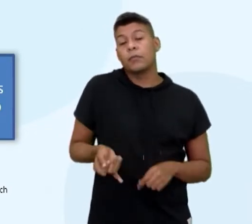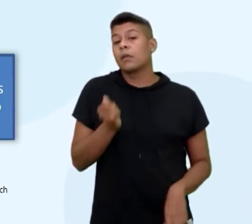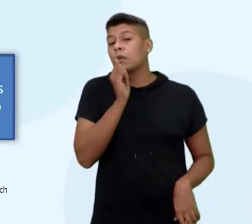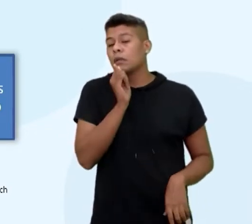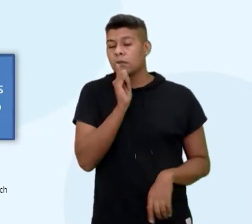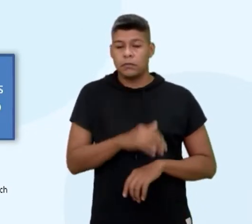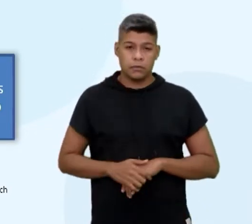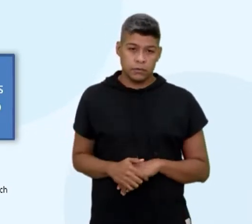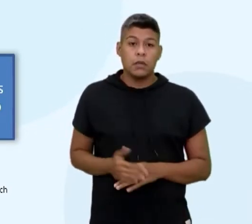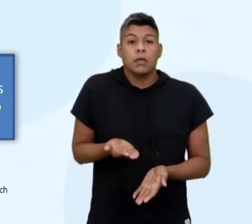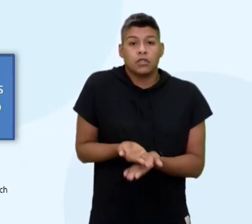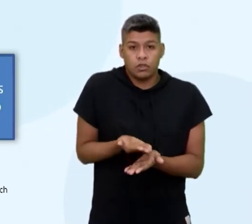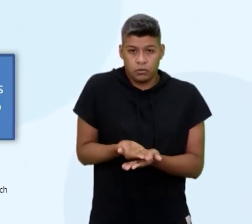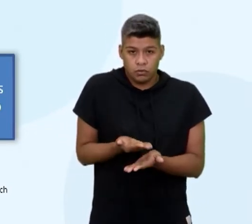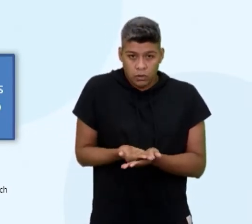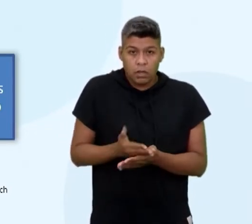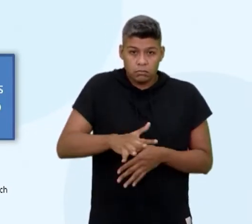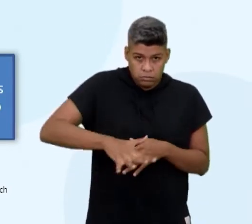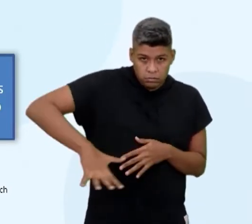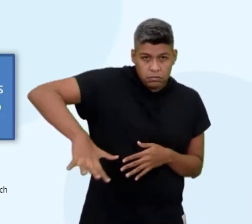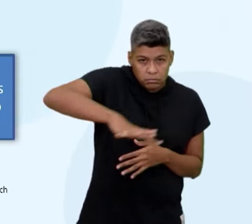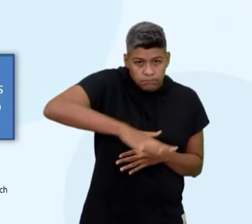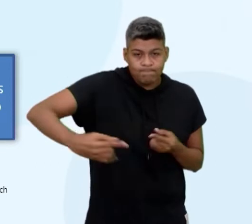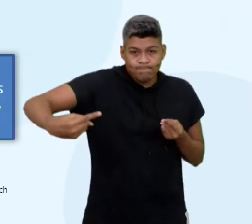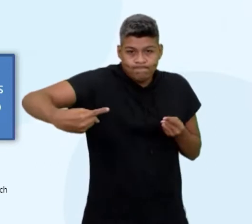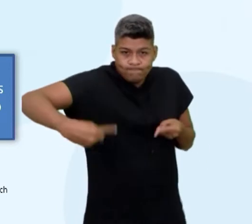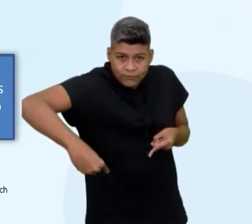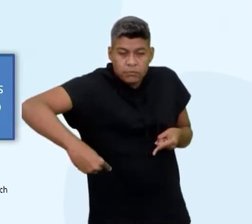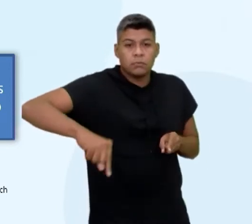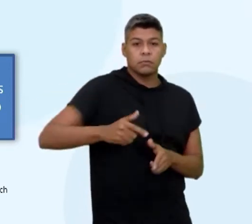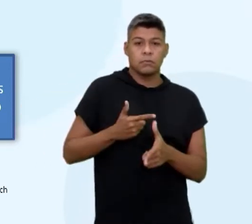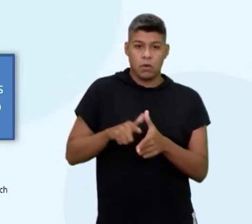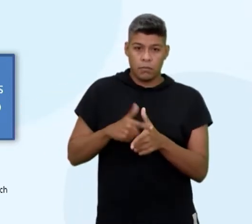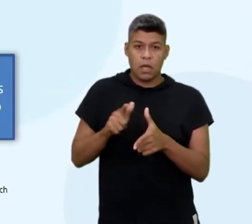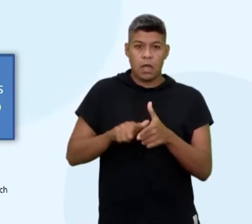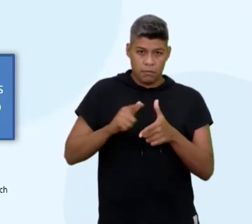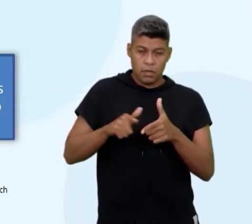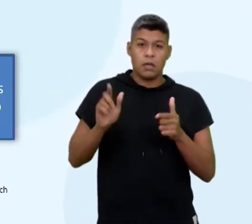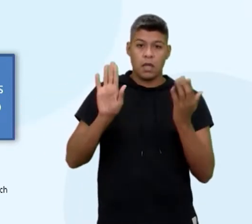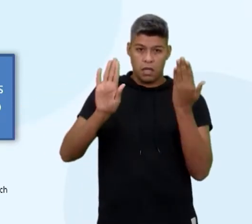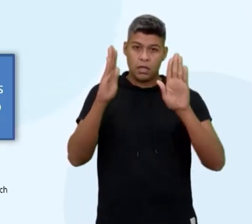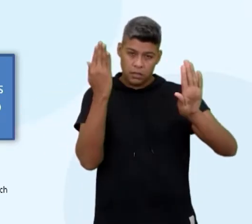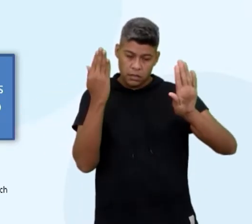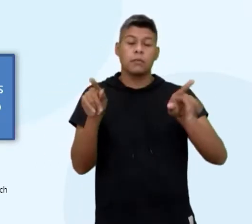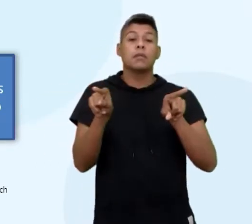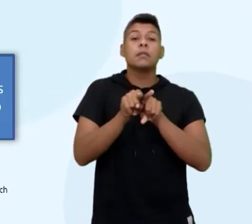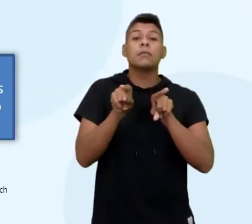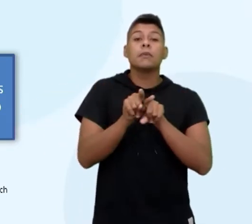Exemplo, ao estudarmos as civilizações que enfrentaram as adversidades do clima e relevo para